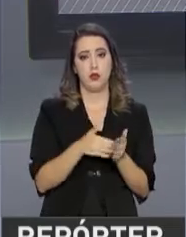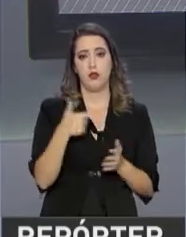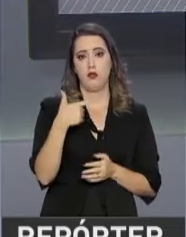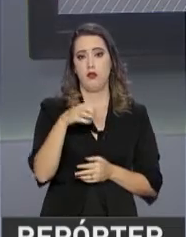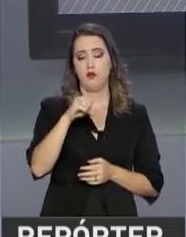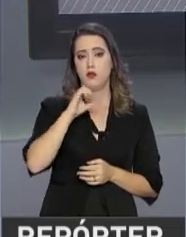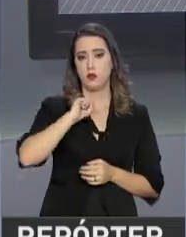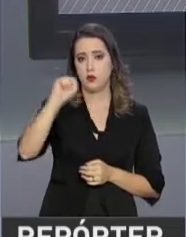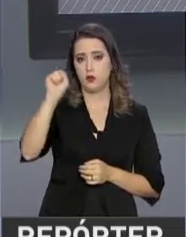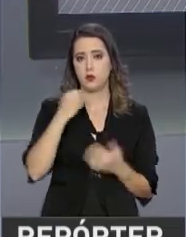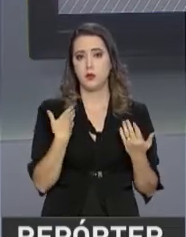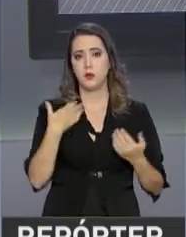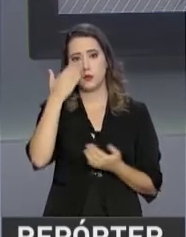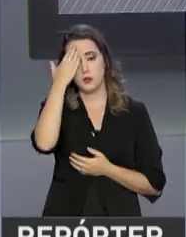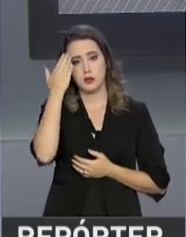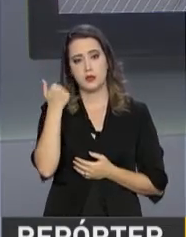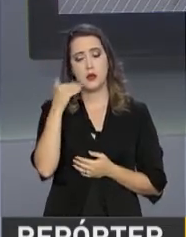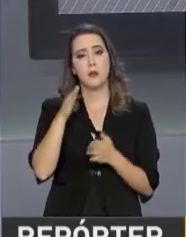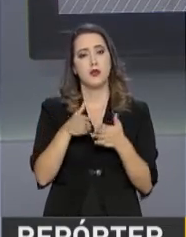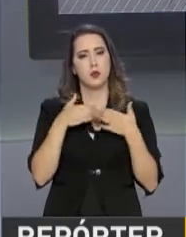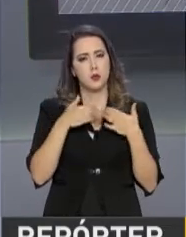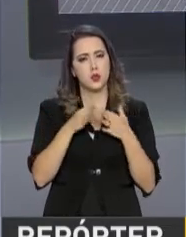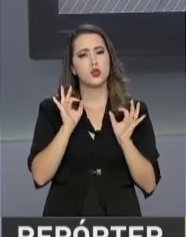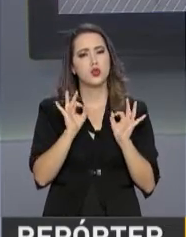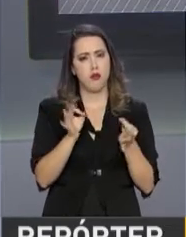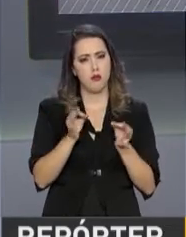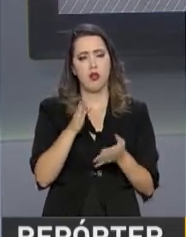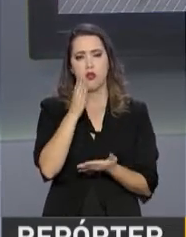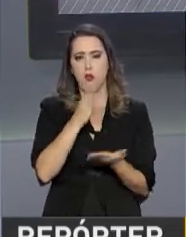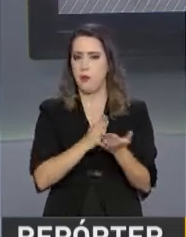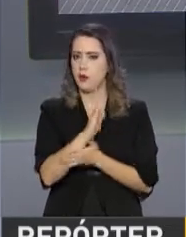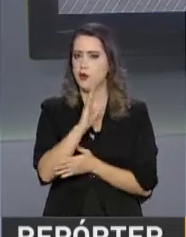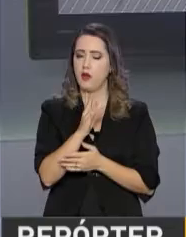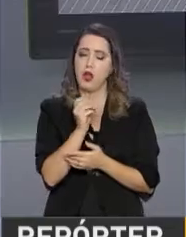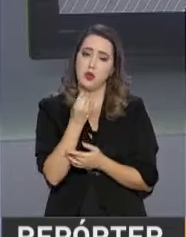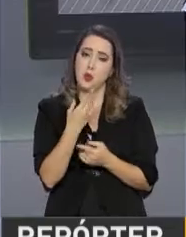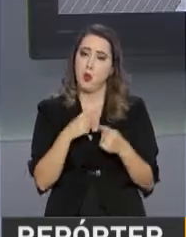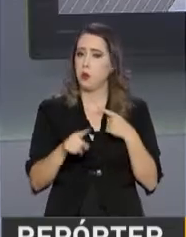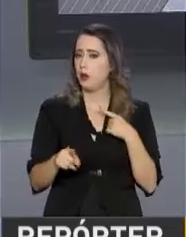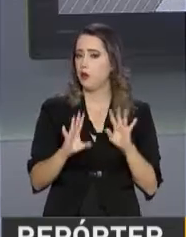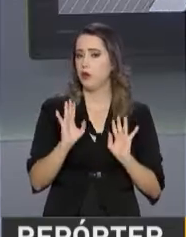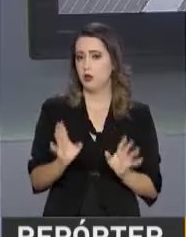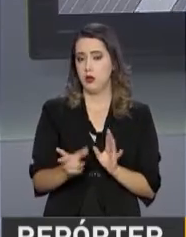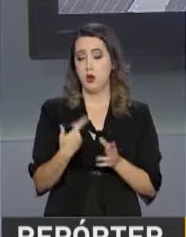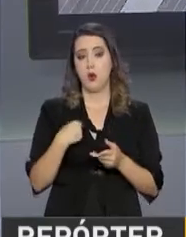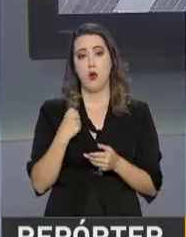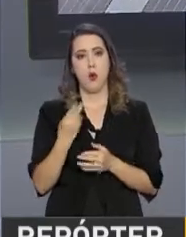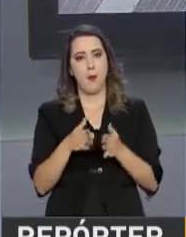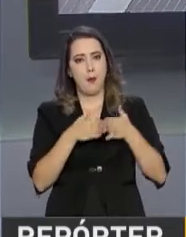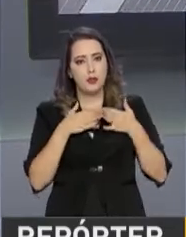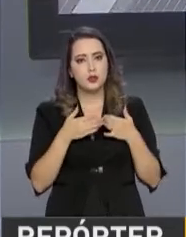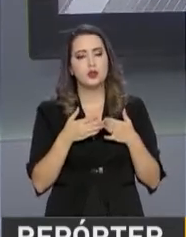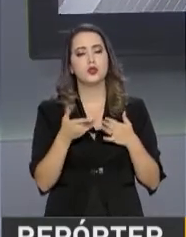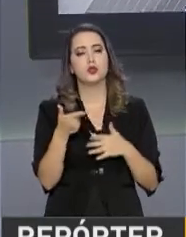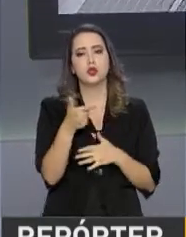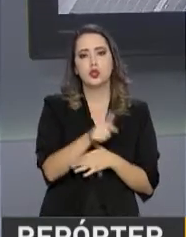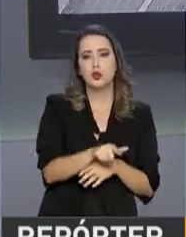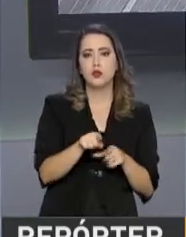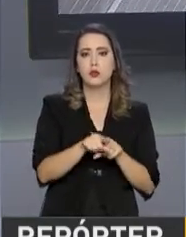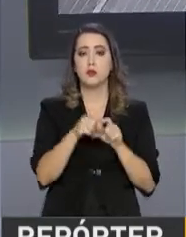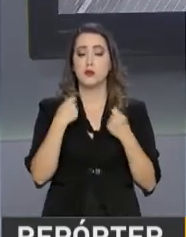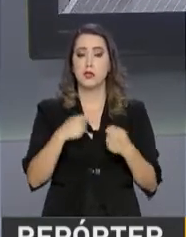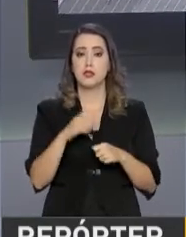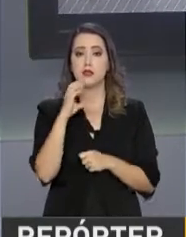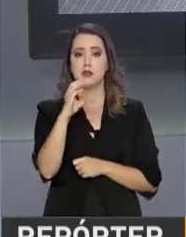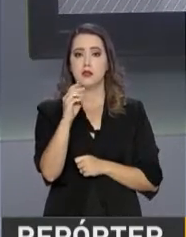29 de abril para saber se os pedidos foram aprovados ou reprovados e entrar com recurso é necessário informar o cpf